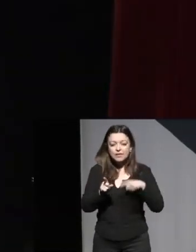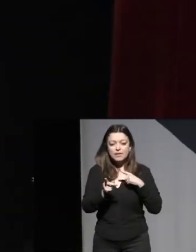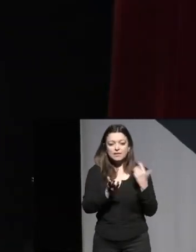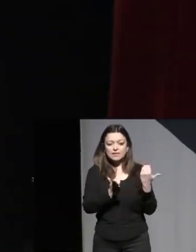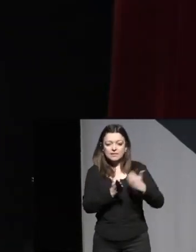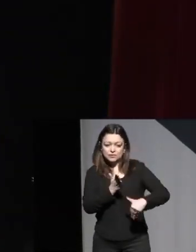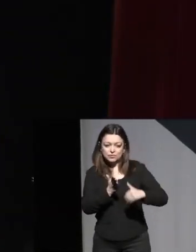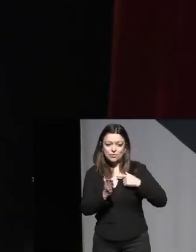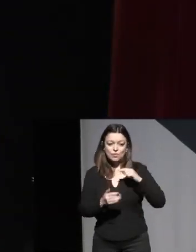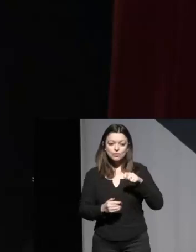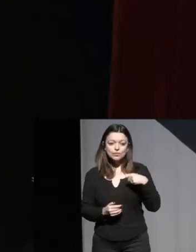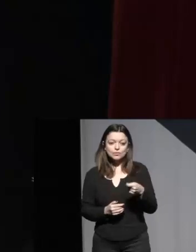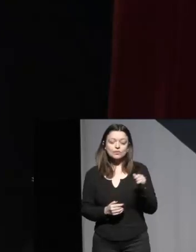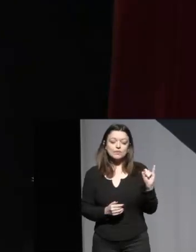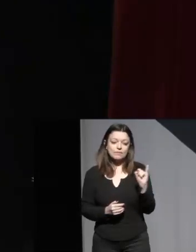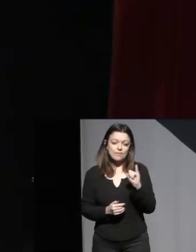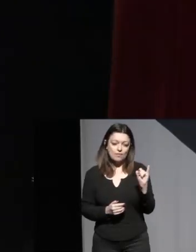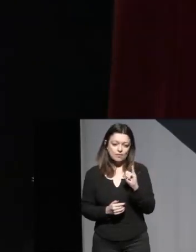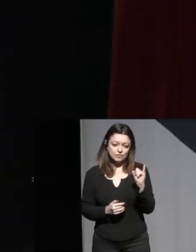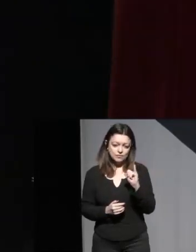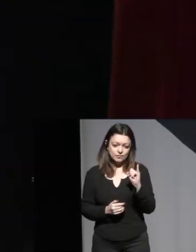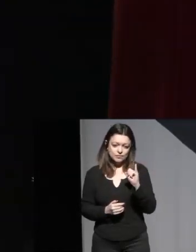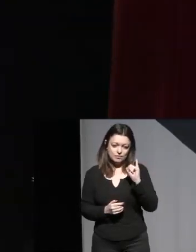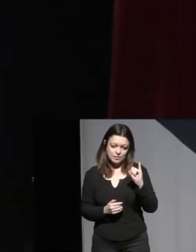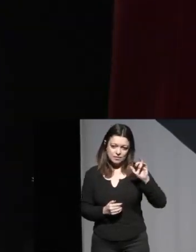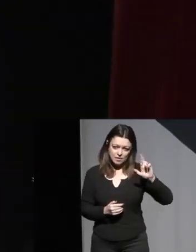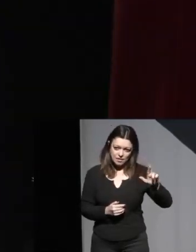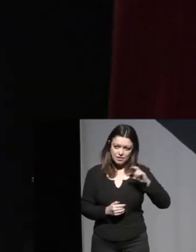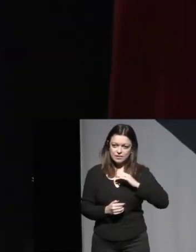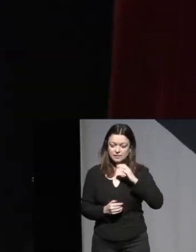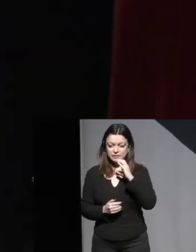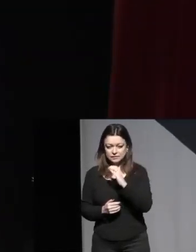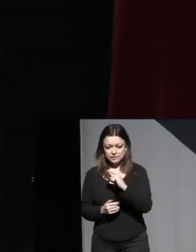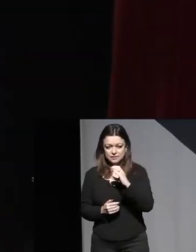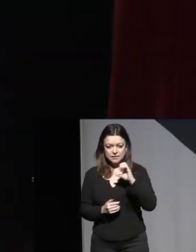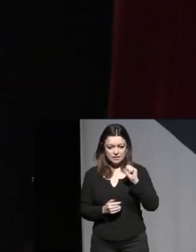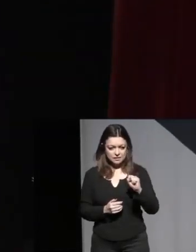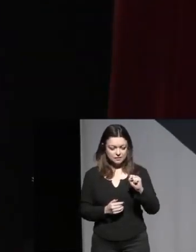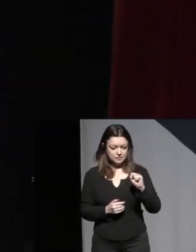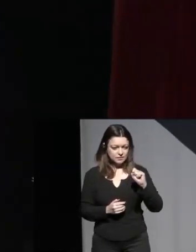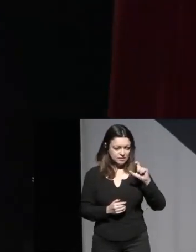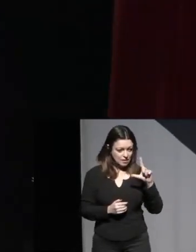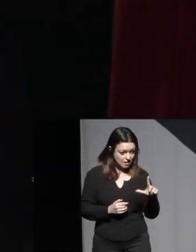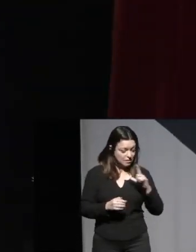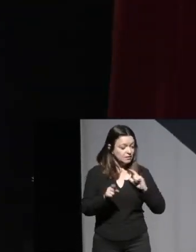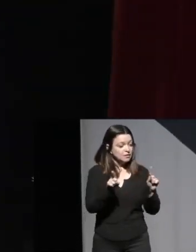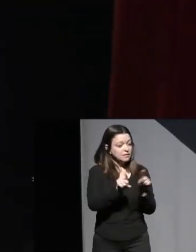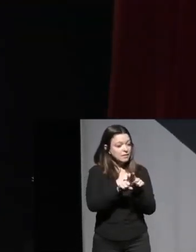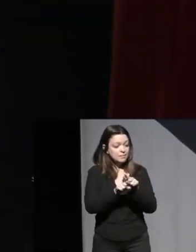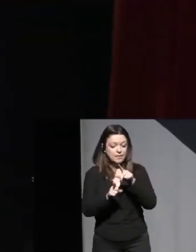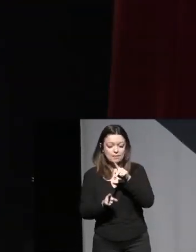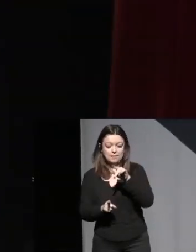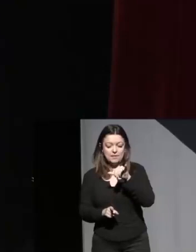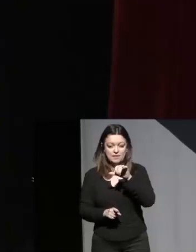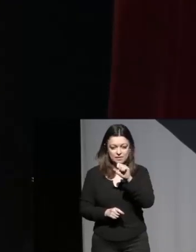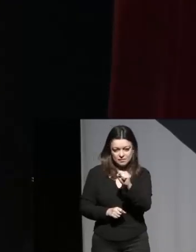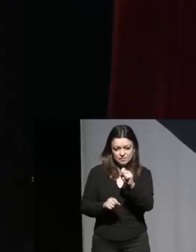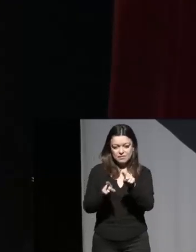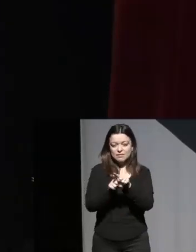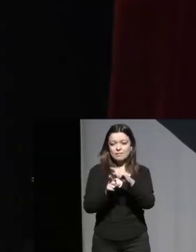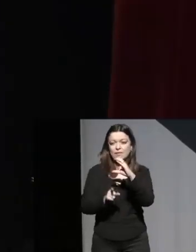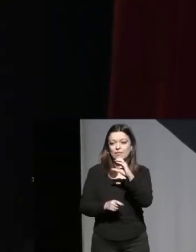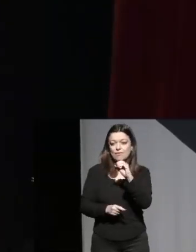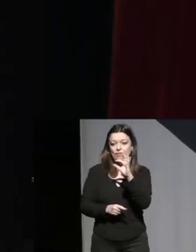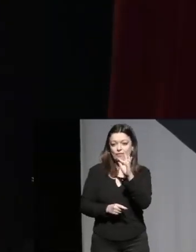cálculo do Imposto sobre a Renda, CSLL, e eventualmente PIS e COFINS. Com a nova